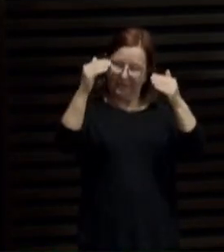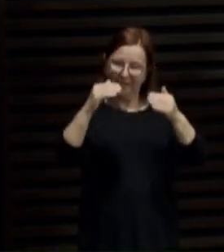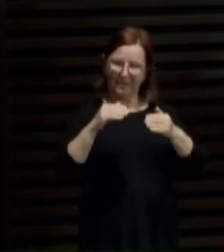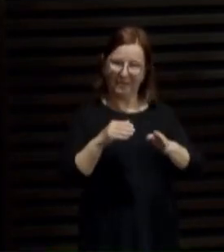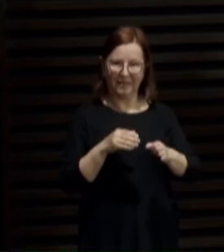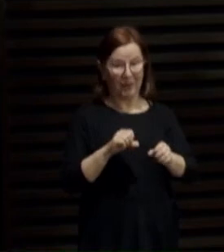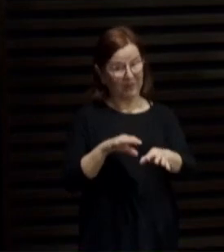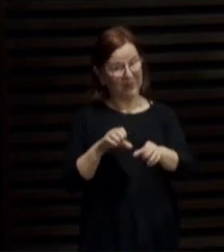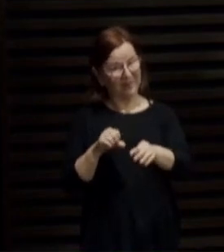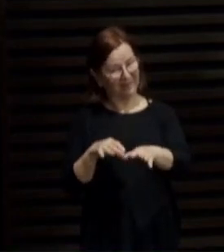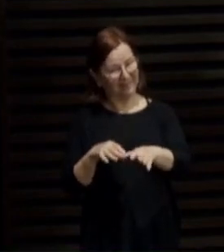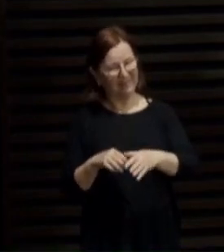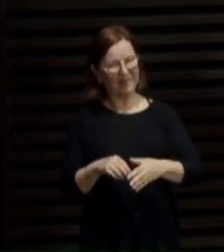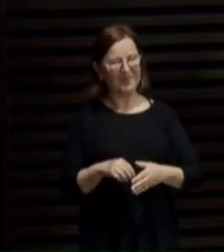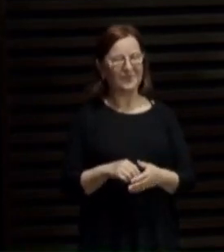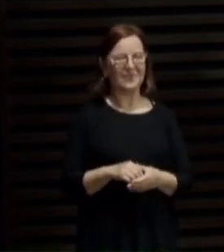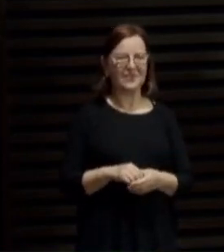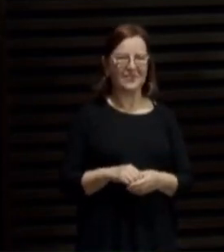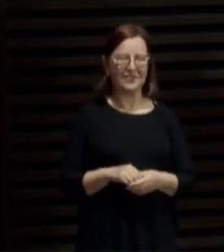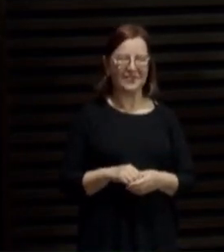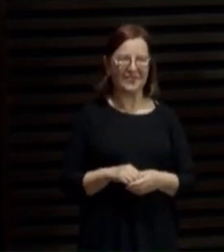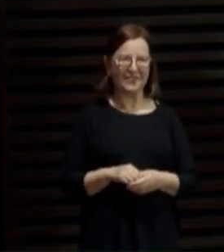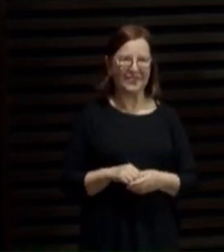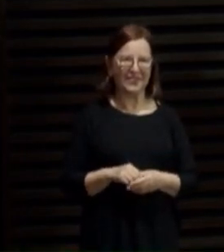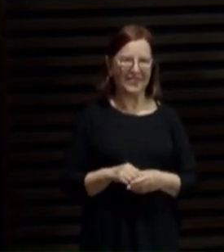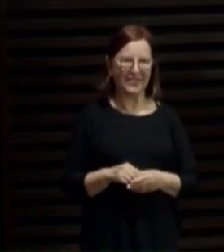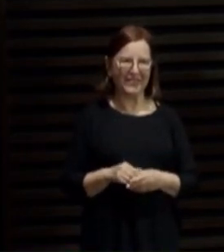Sustentava Matthew Henry.